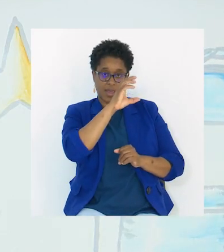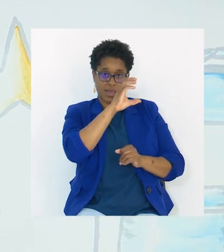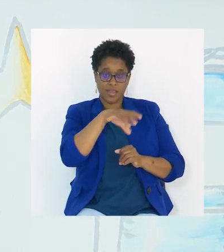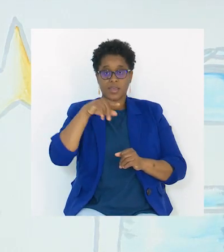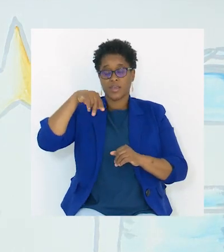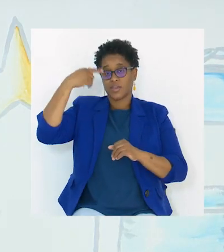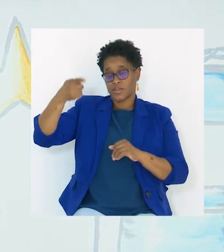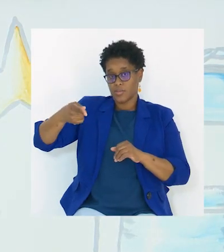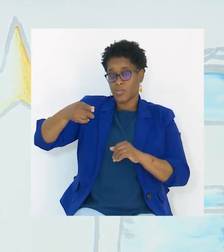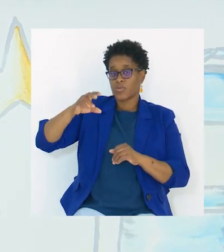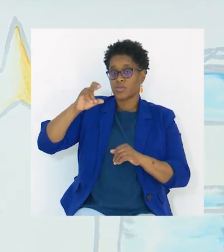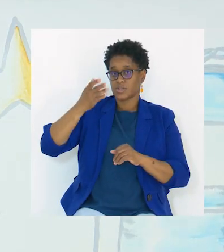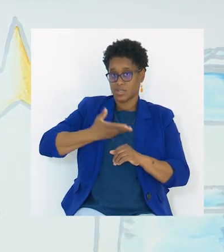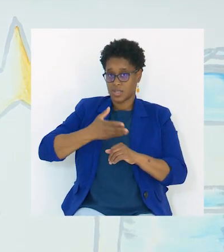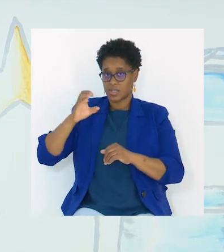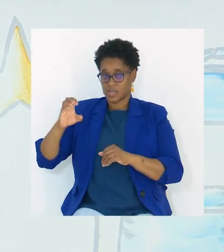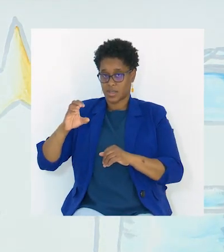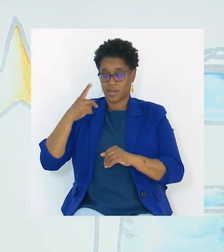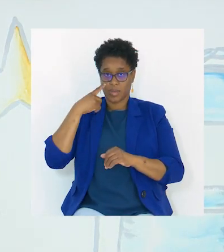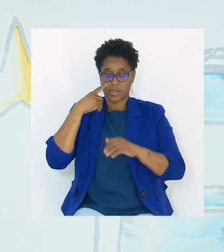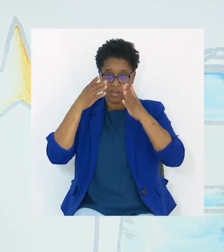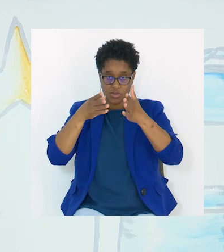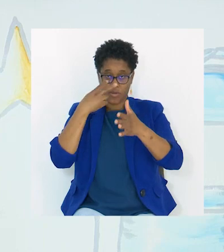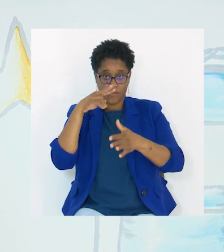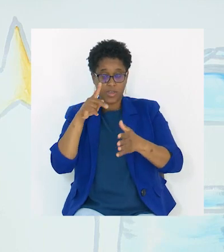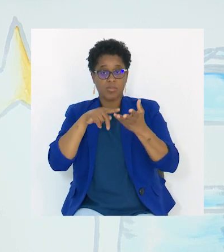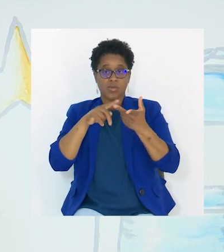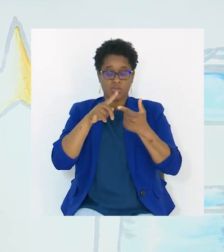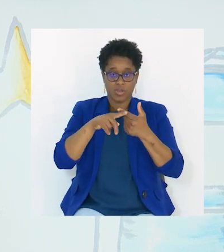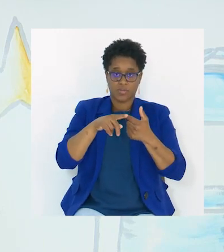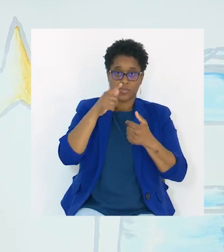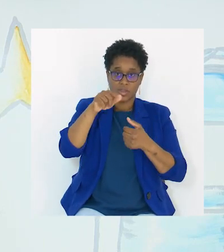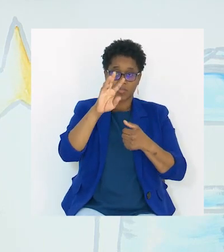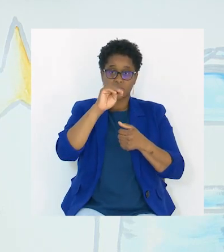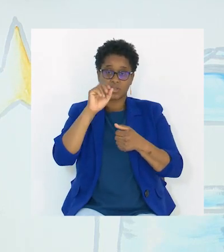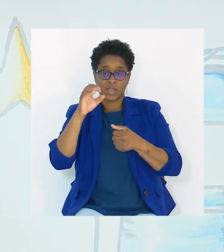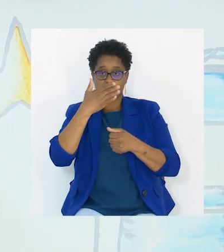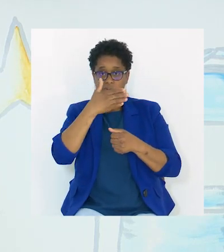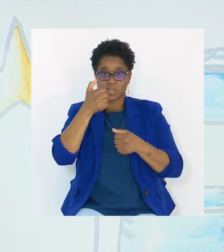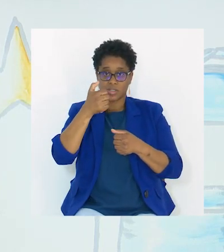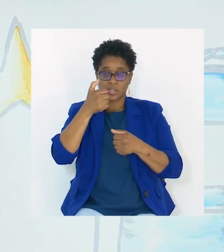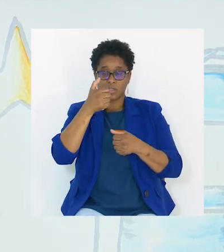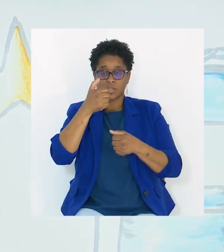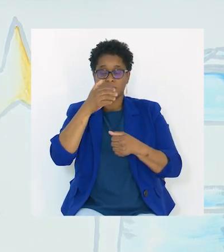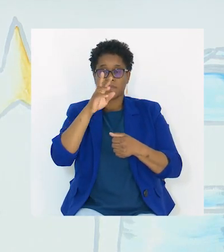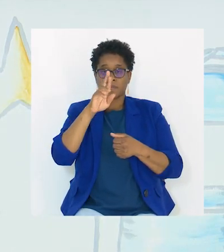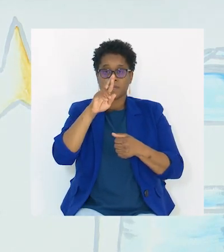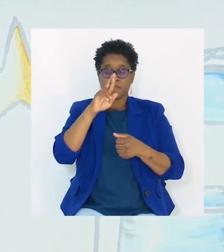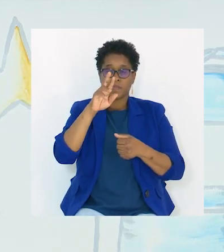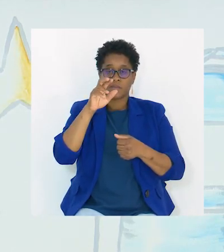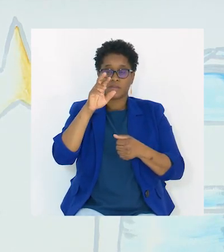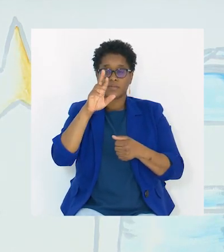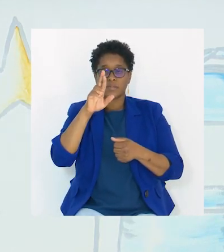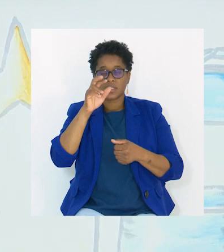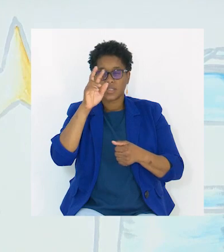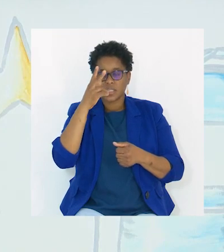Preste atenção, veja pela contagem. Temos século V, século IV, século